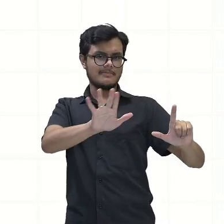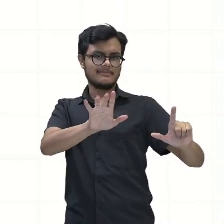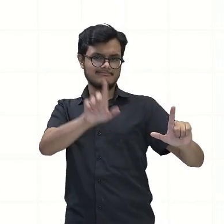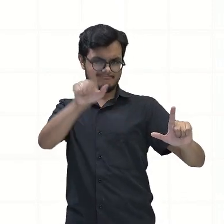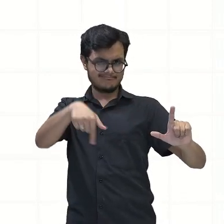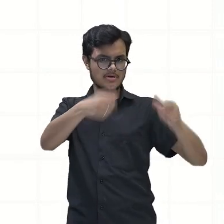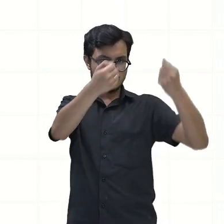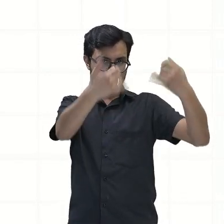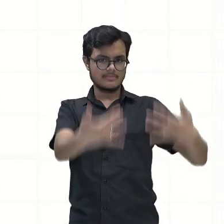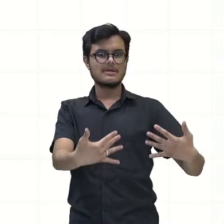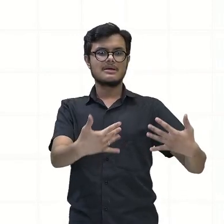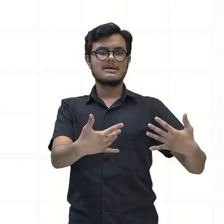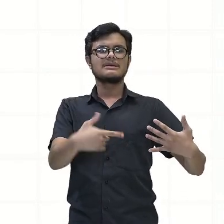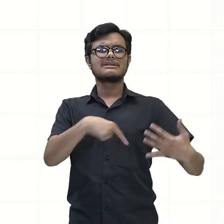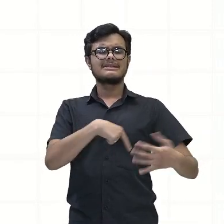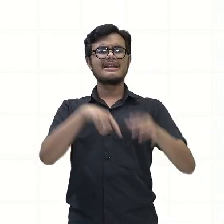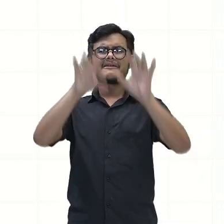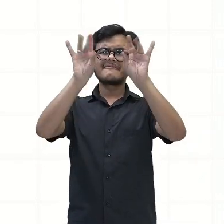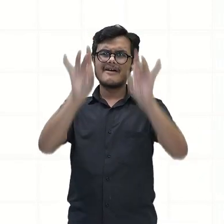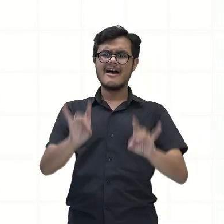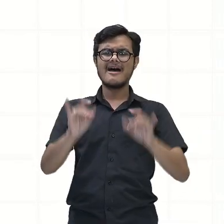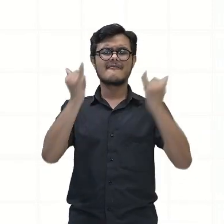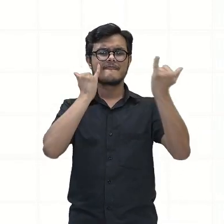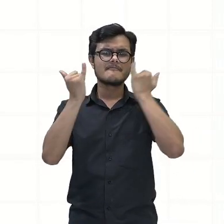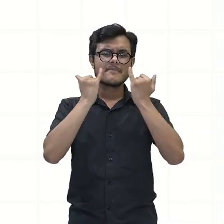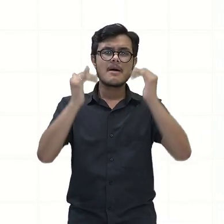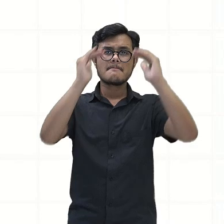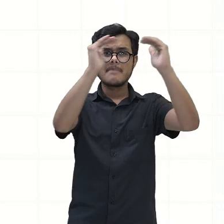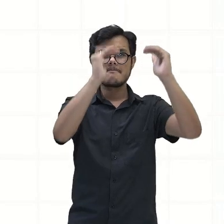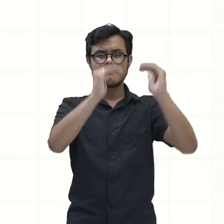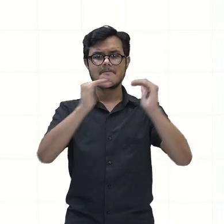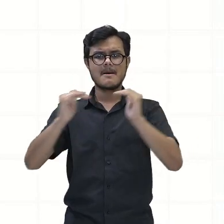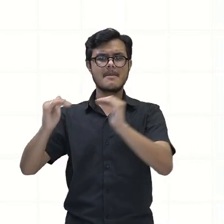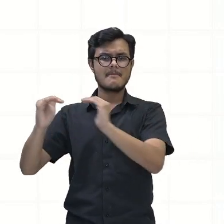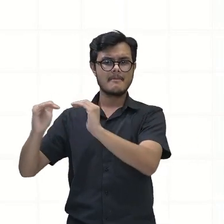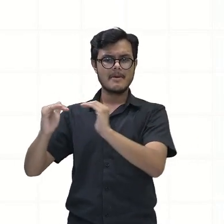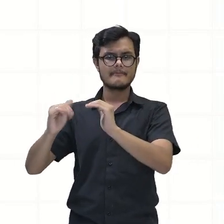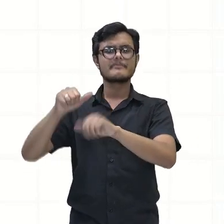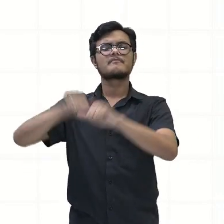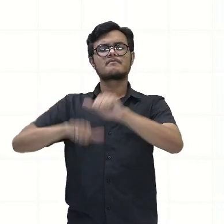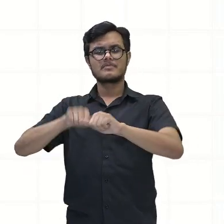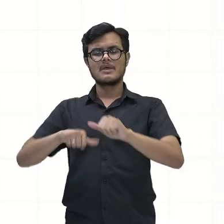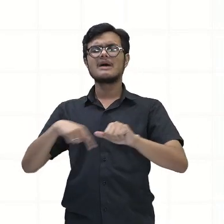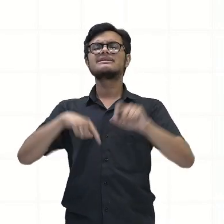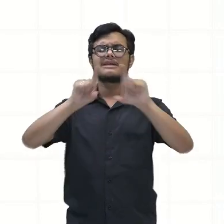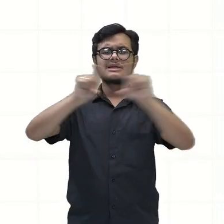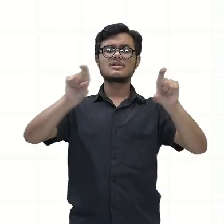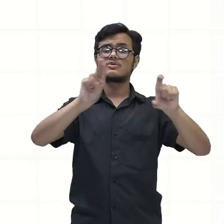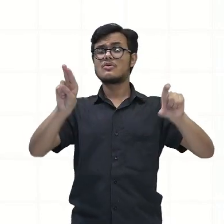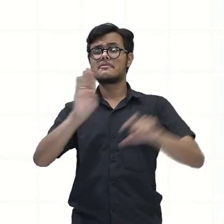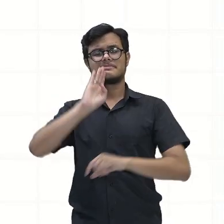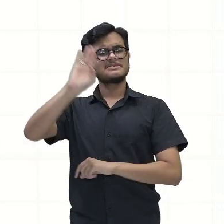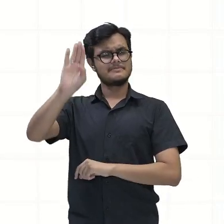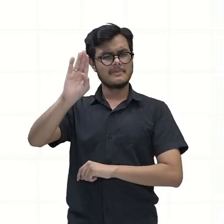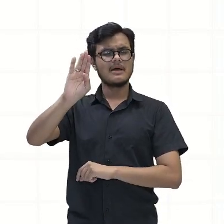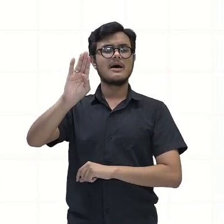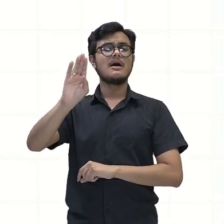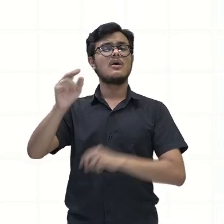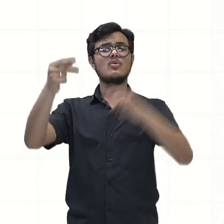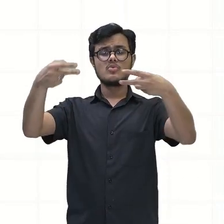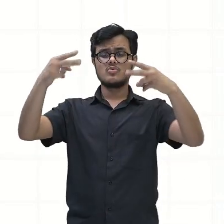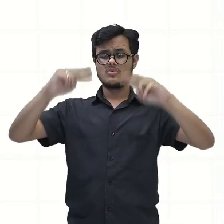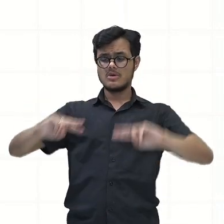mapa, que a gente tinha ali vários elementos para a gente observar, né? Que era o título, a legenda.